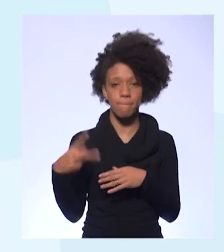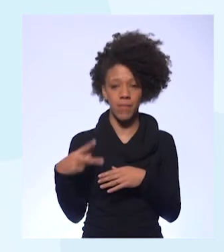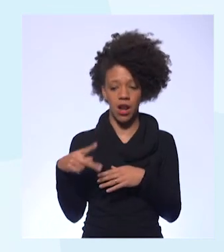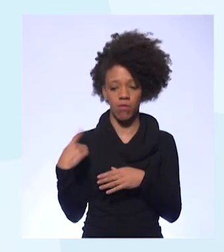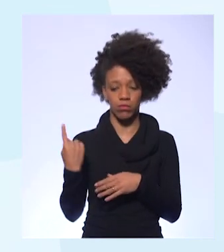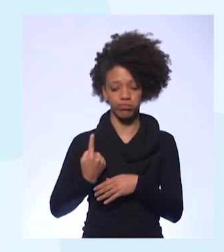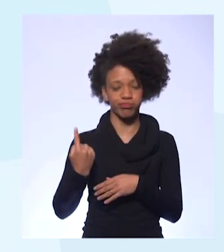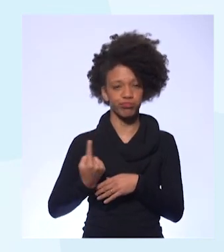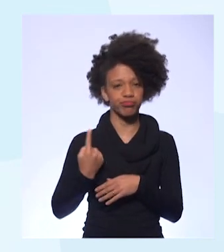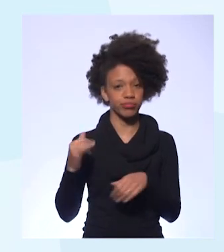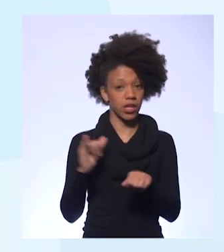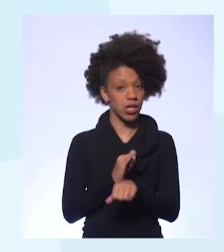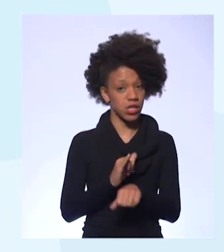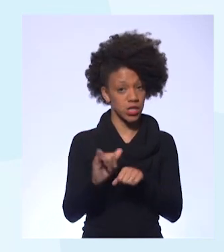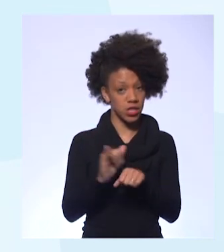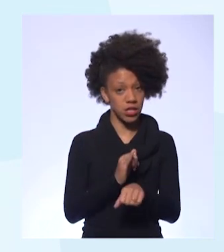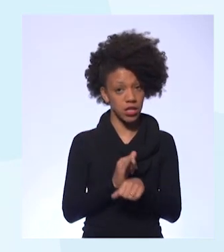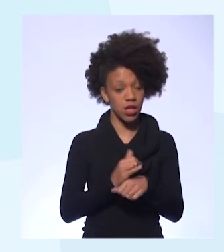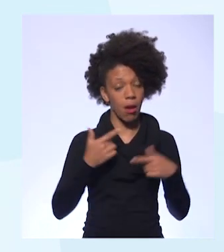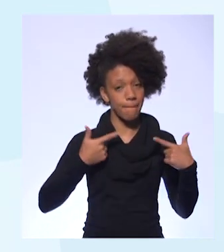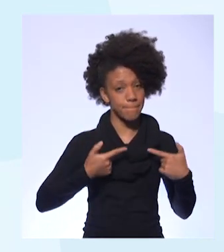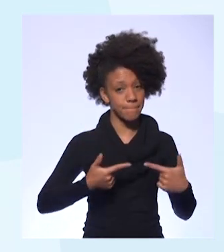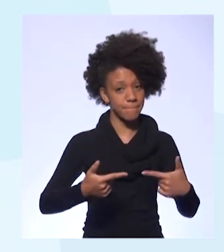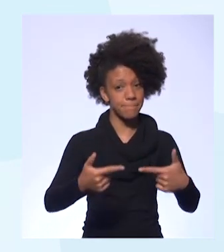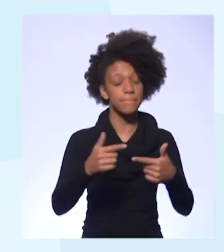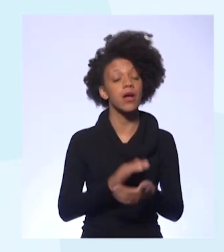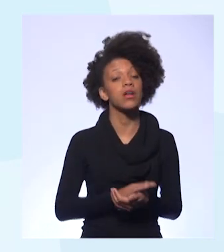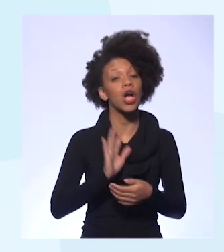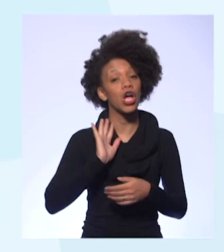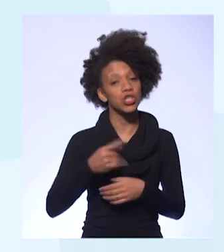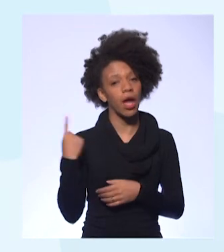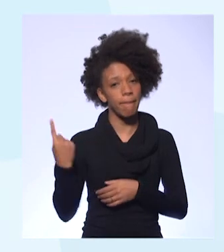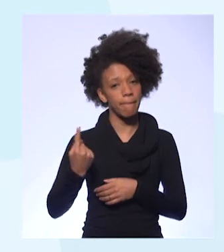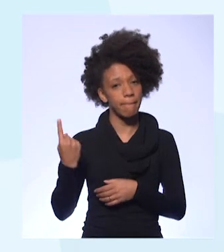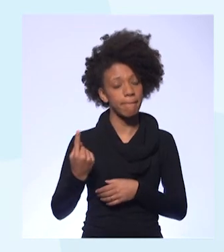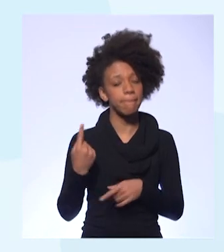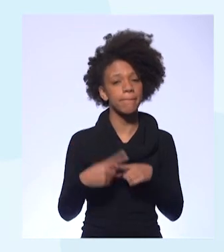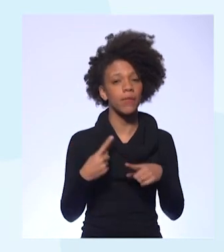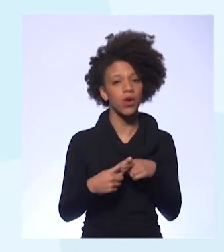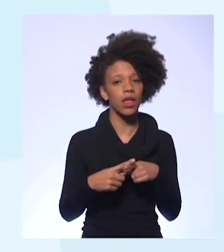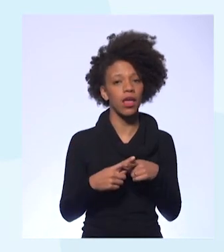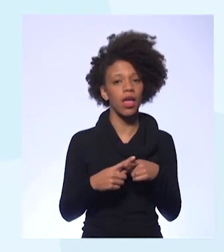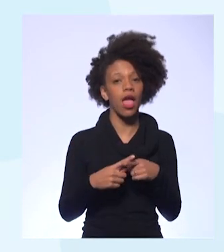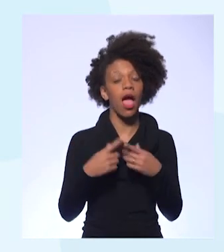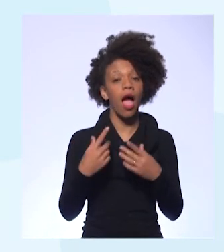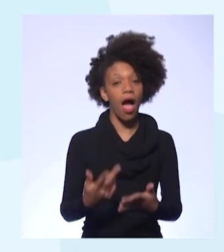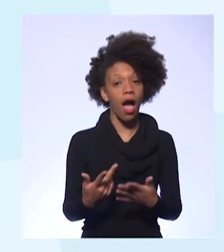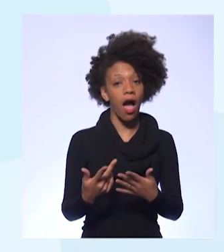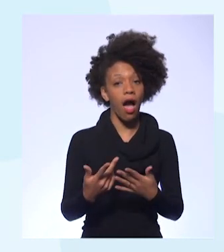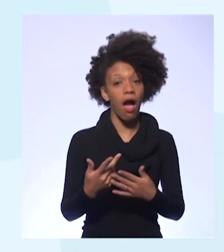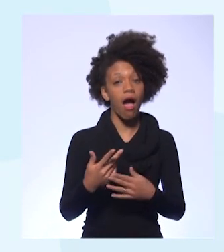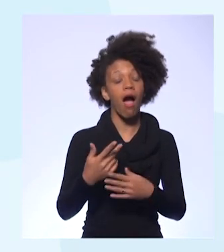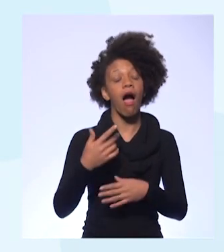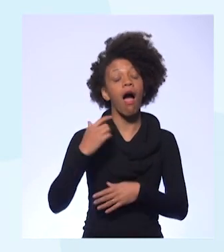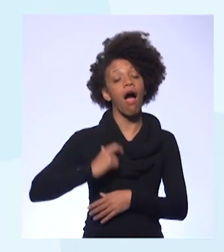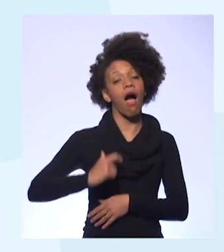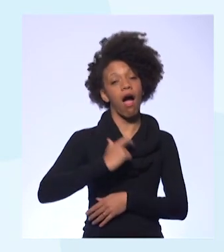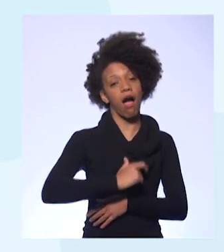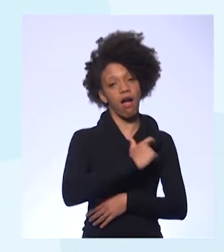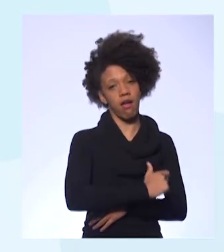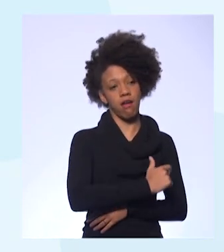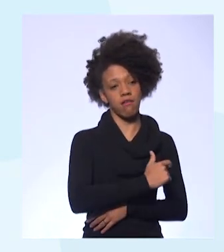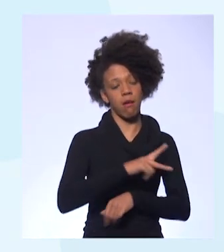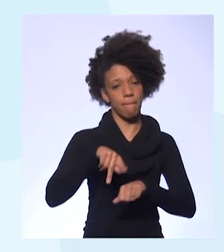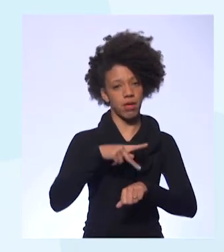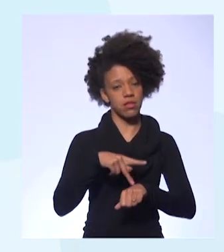politicamente estrategicamente desta guerra Paraguai Já está isolado Por que a Argentina tem uma boa relação com o Brasil